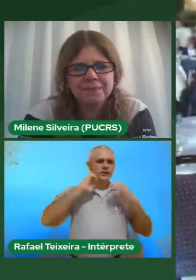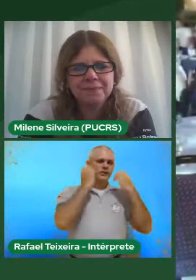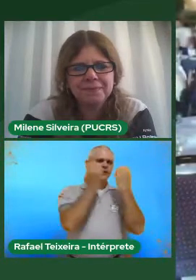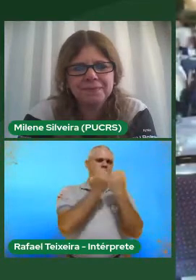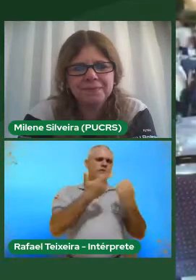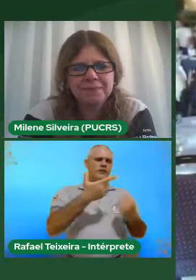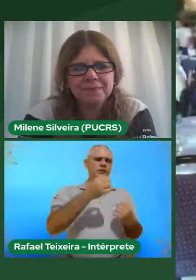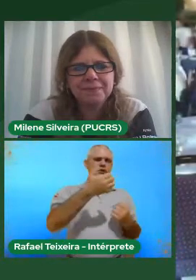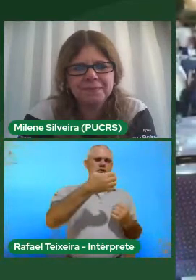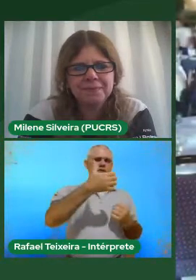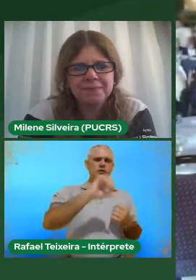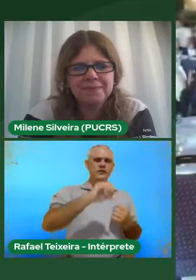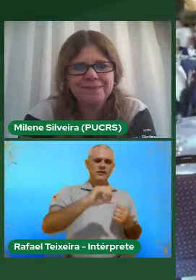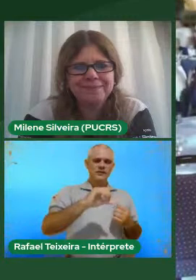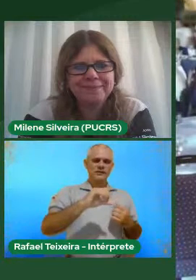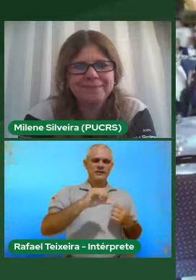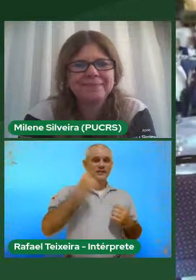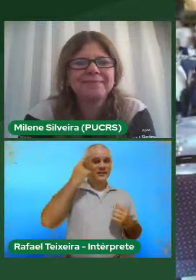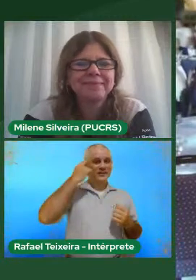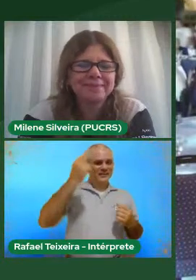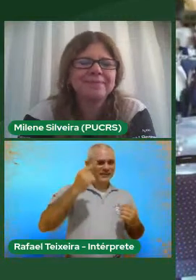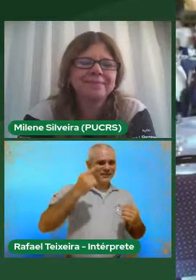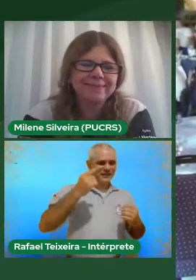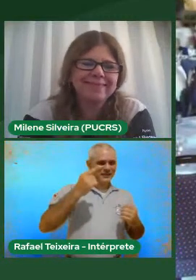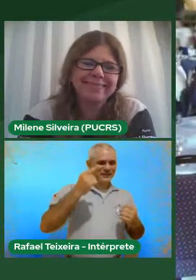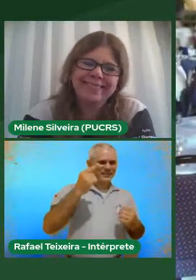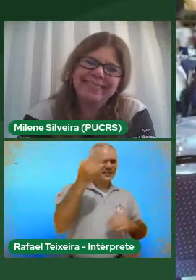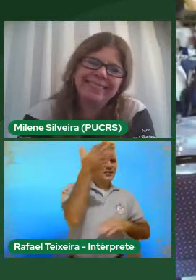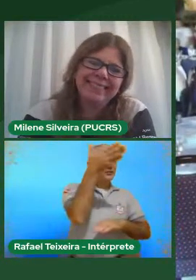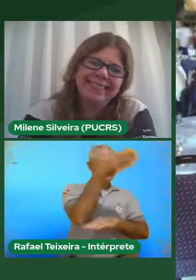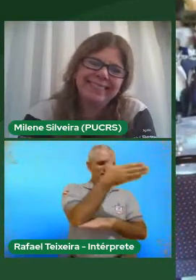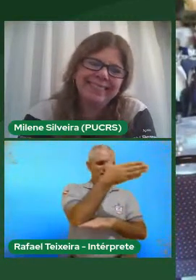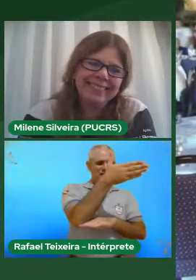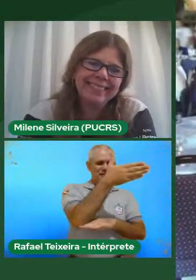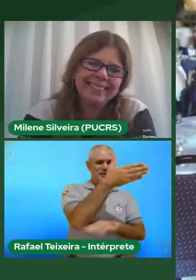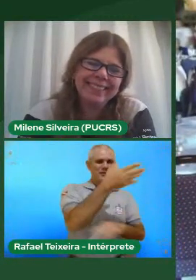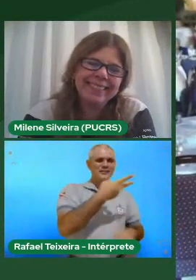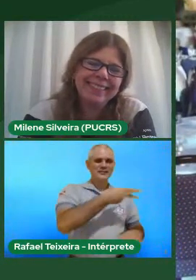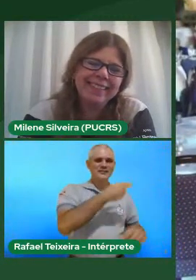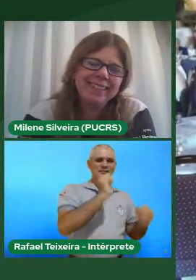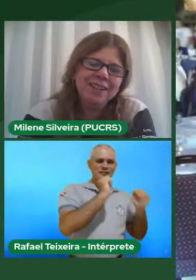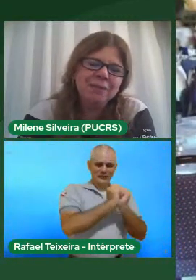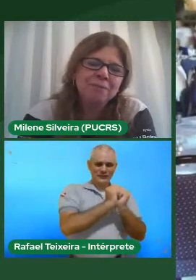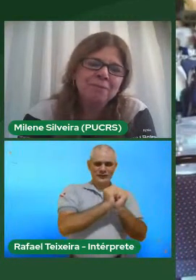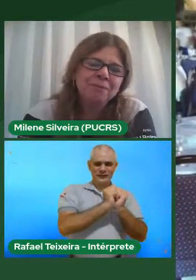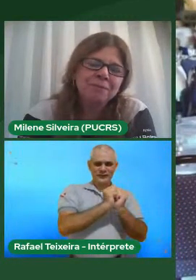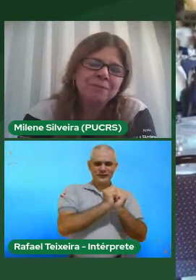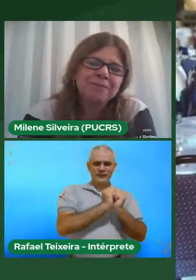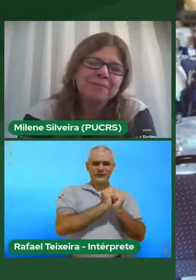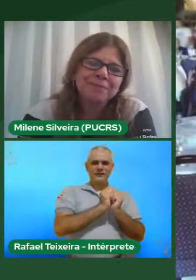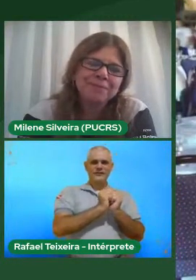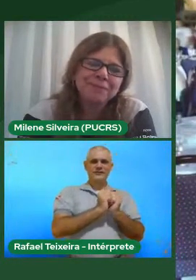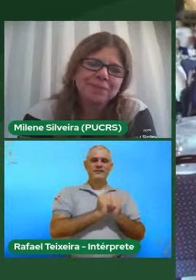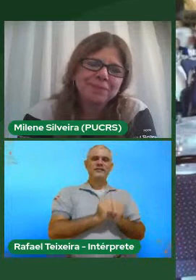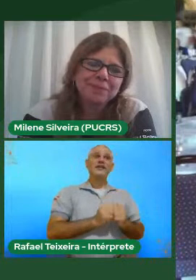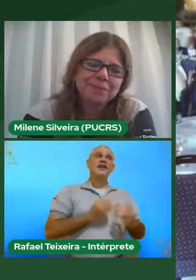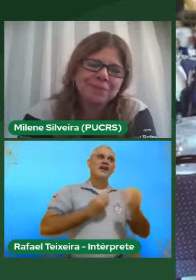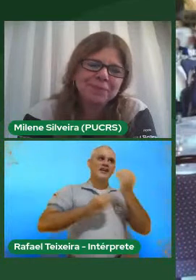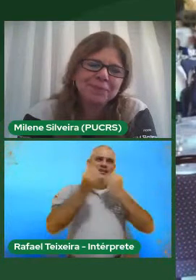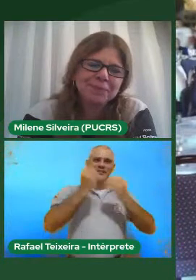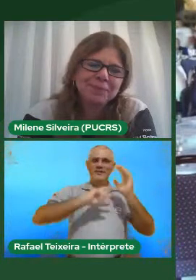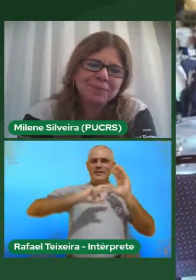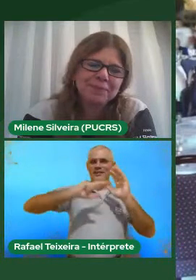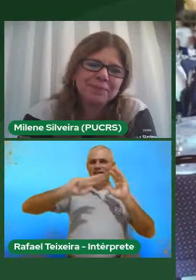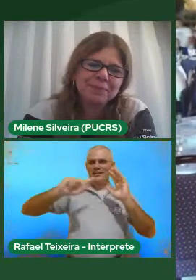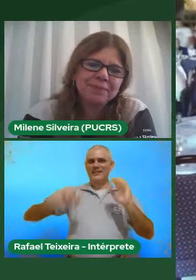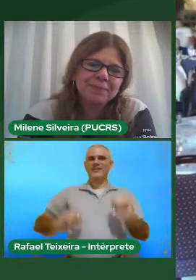até dividimos um quarto cheio de gostosuras, guloseimas e altos papos até de madrugada. Me